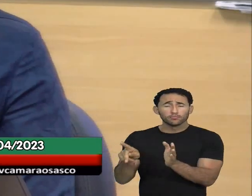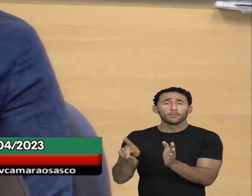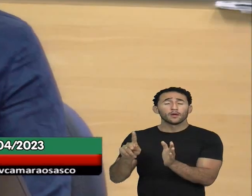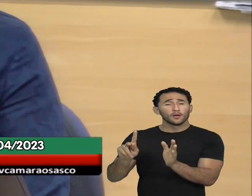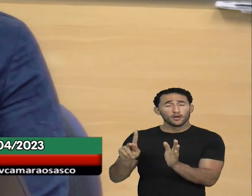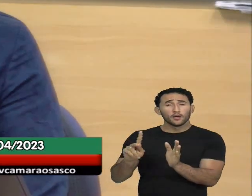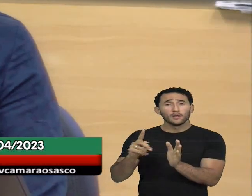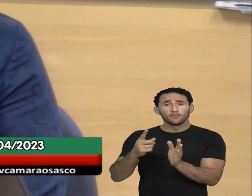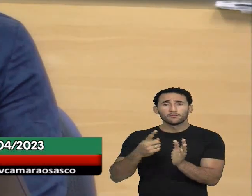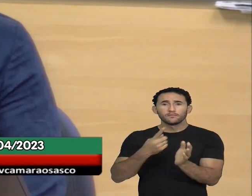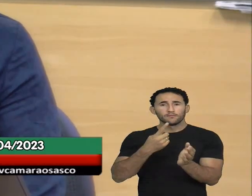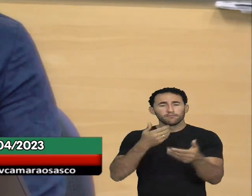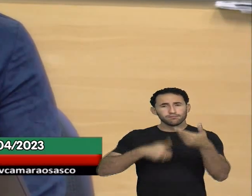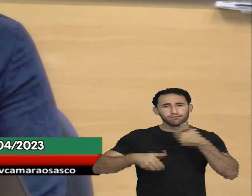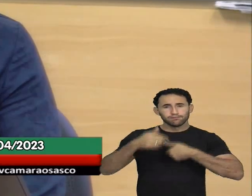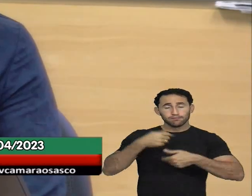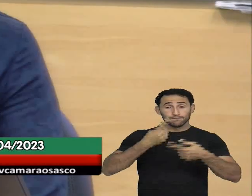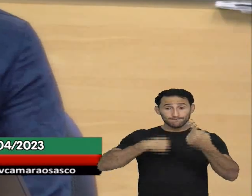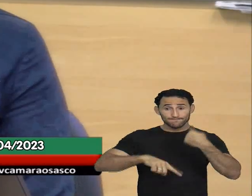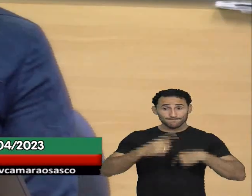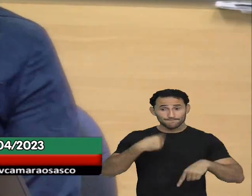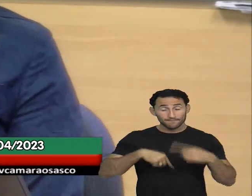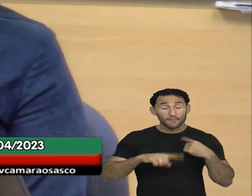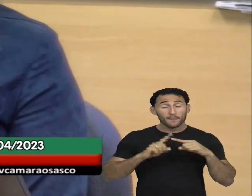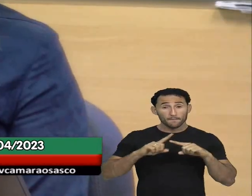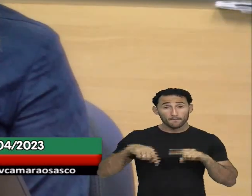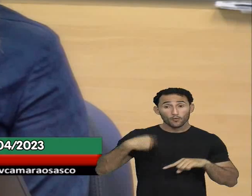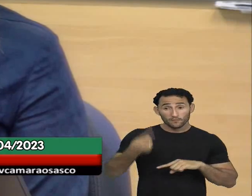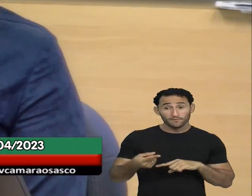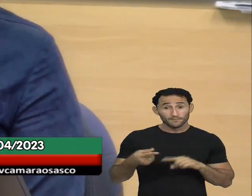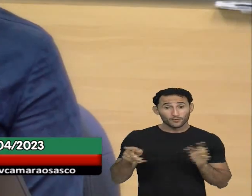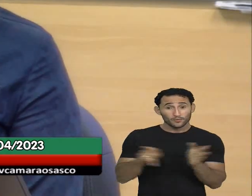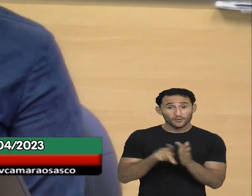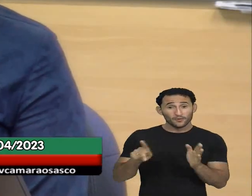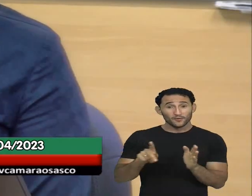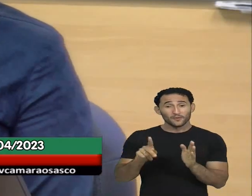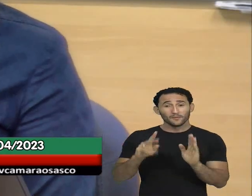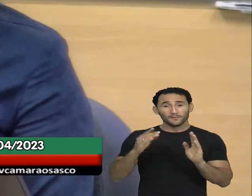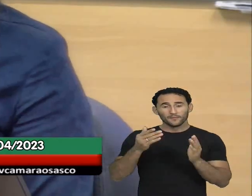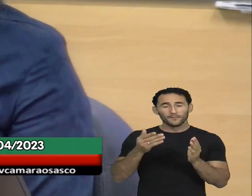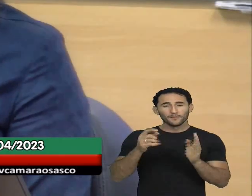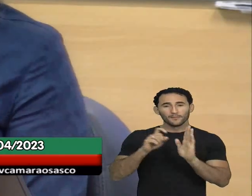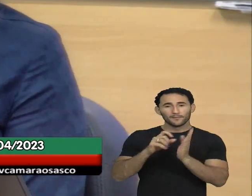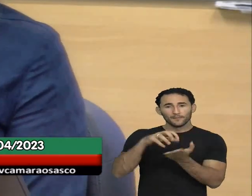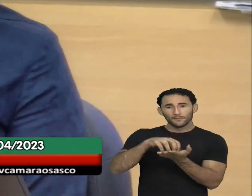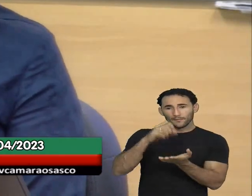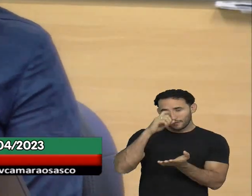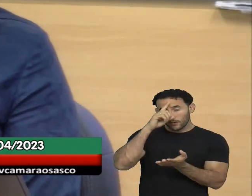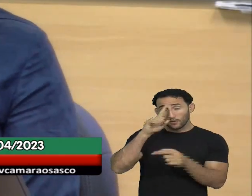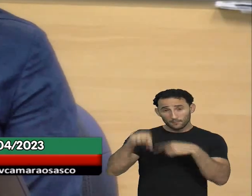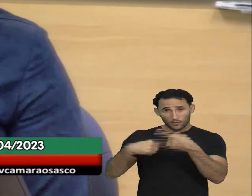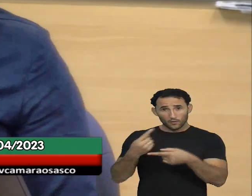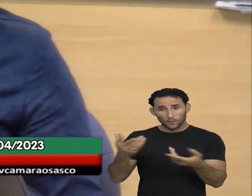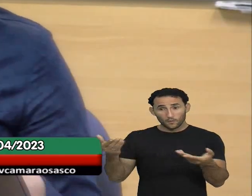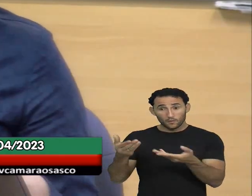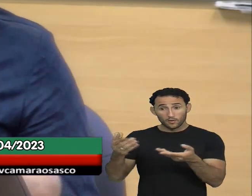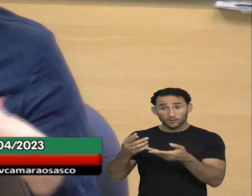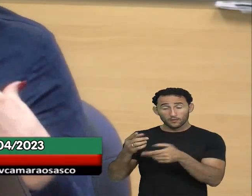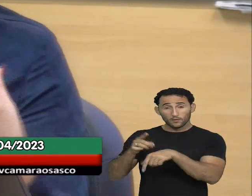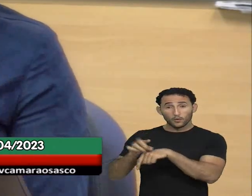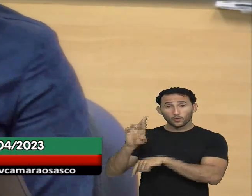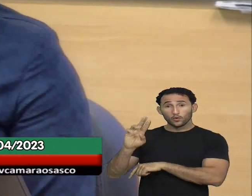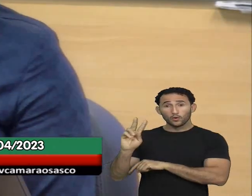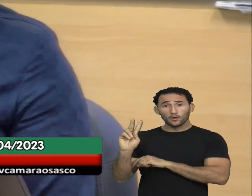entrada é essa no hospital. Tá? Vou passar a palavra para o Dr. Vitor Henrique. Ele vai falar um pouquinho também como que